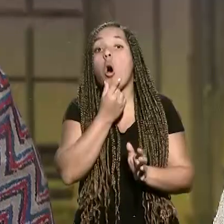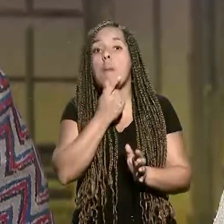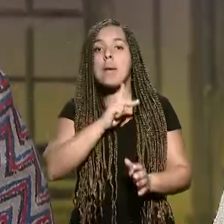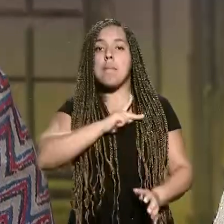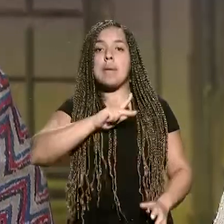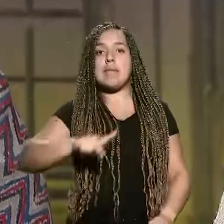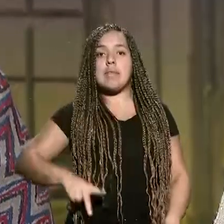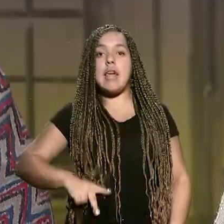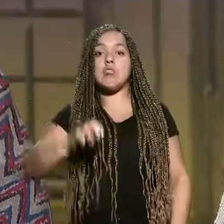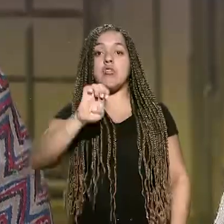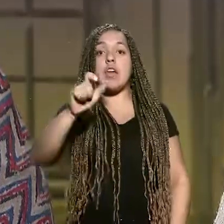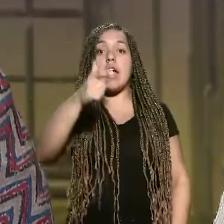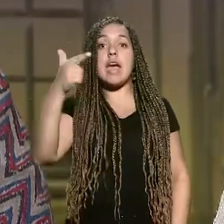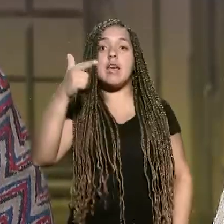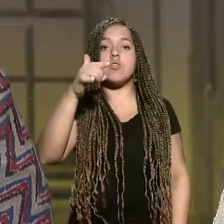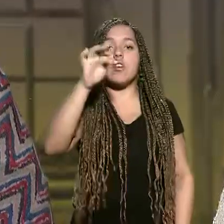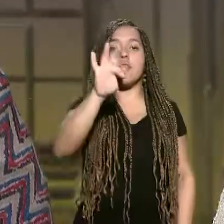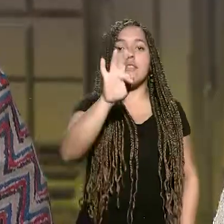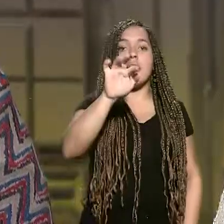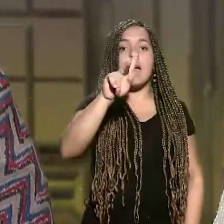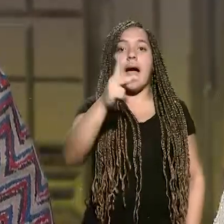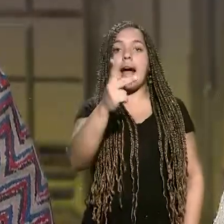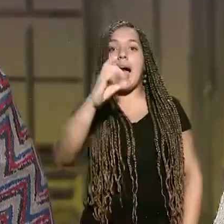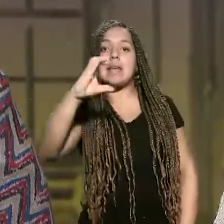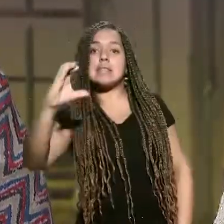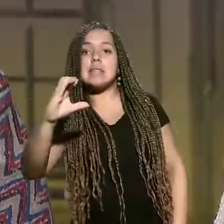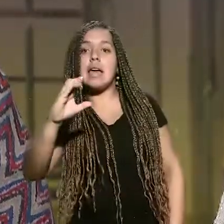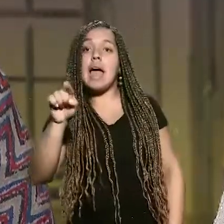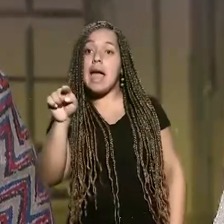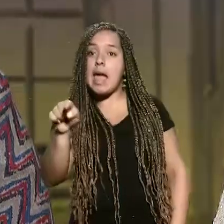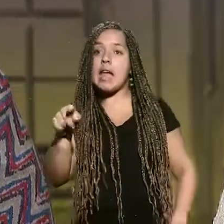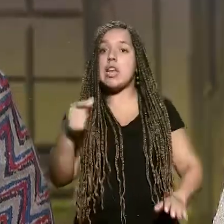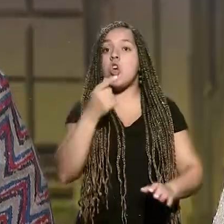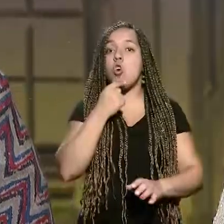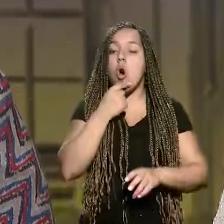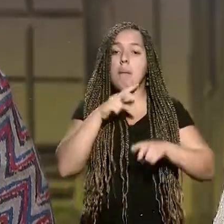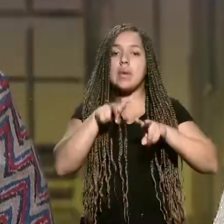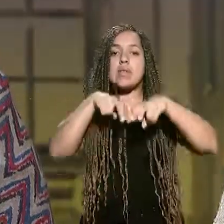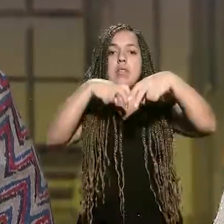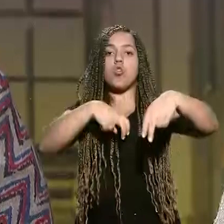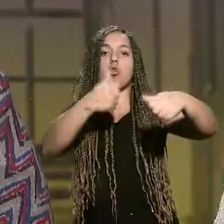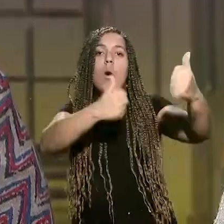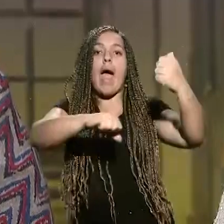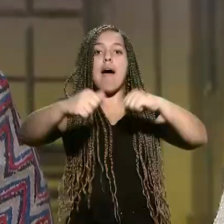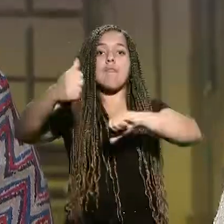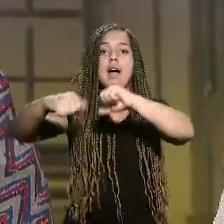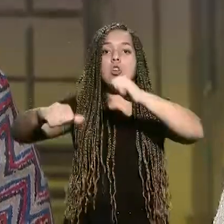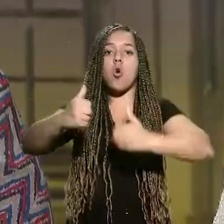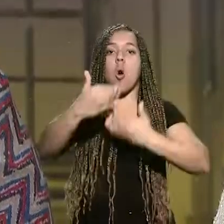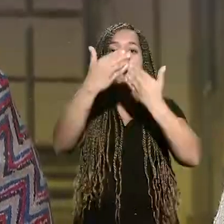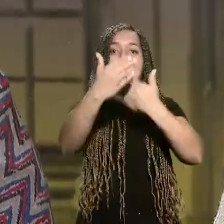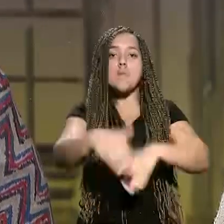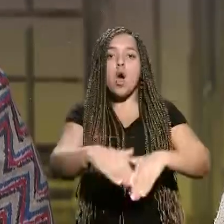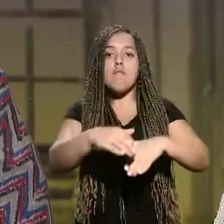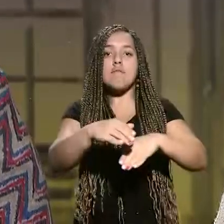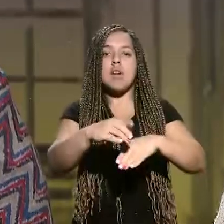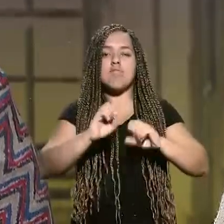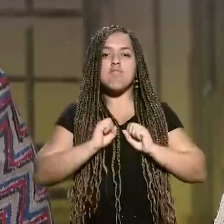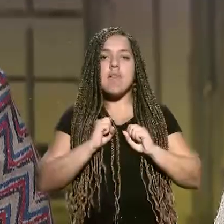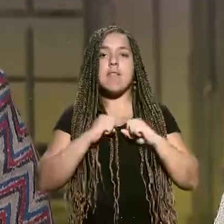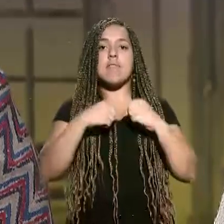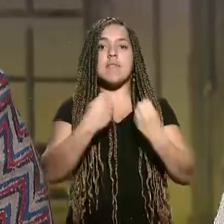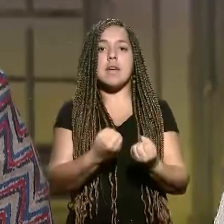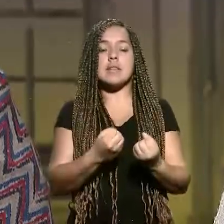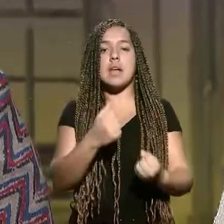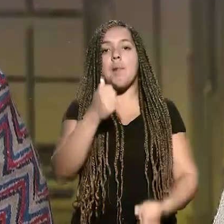do Fernando Henrique Cardoso, que foi da banca da Neuza Souza Santos. Então,